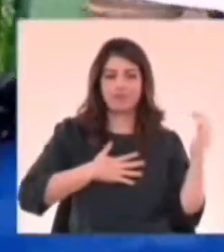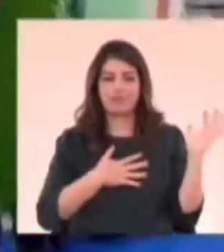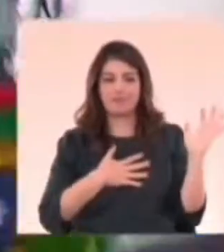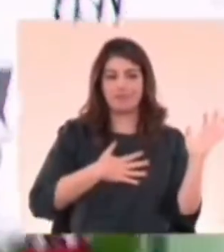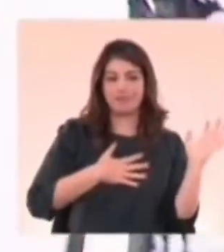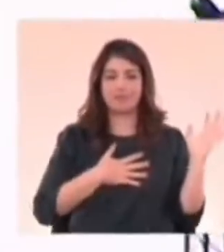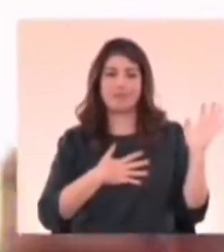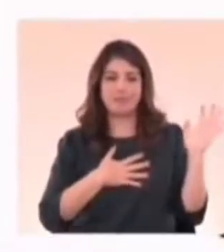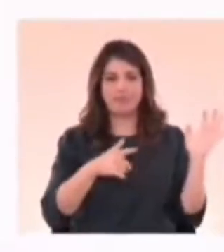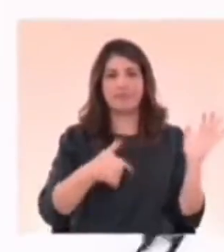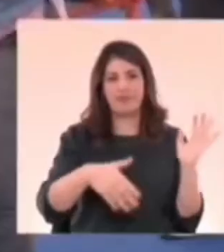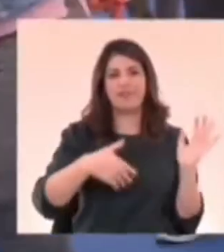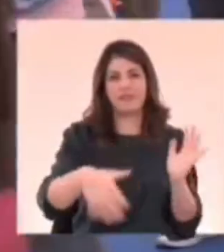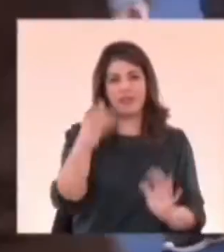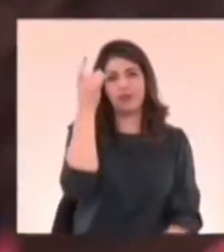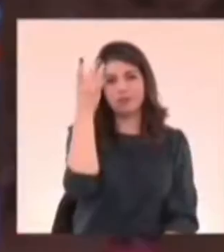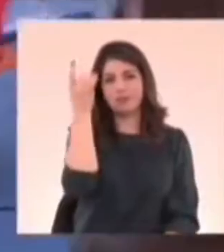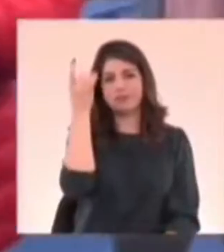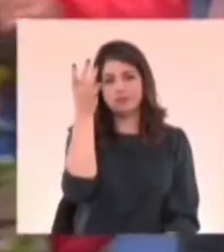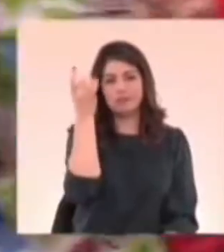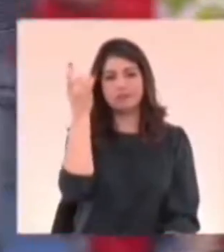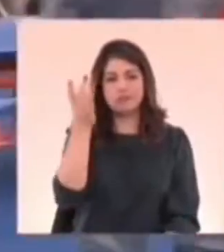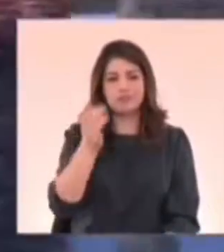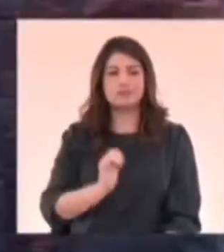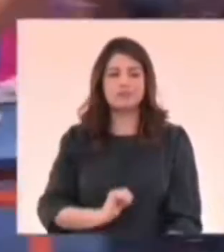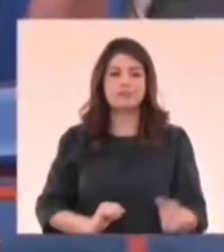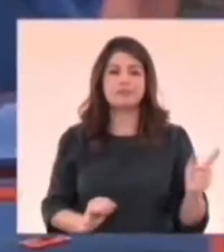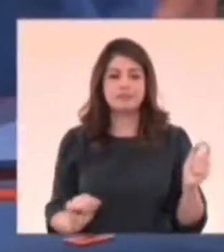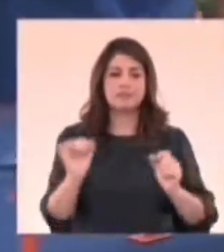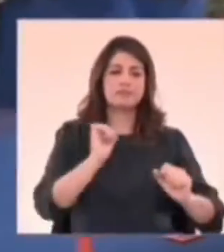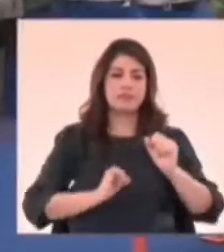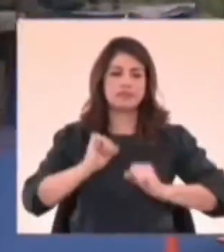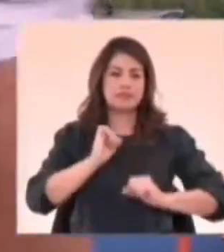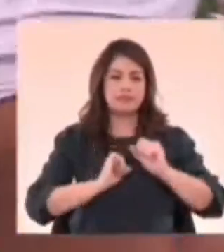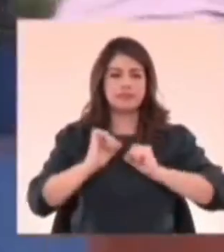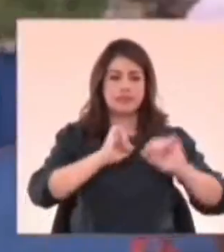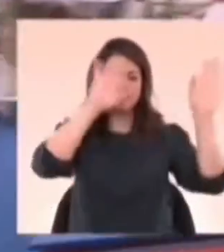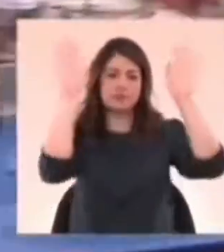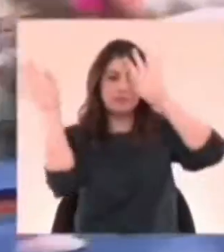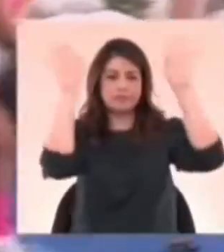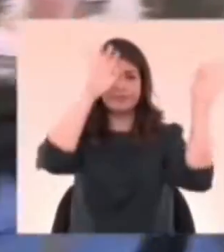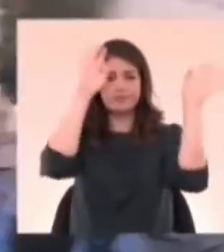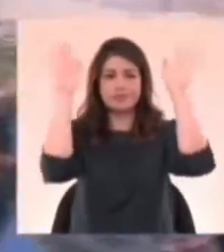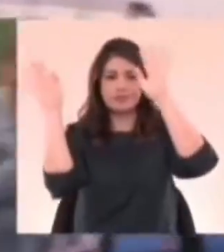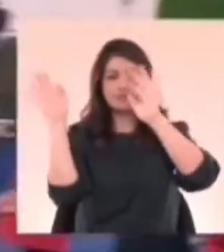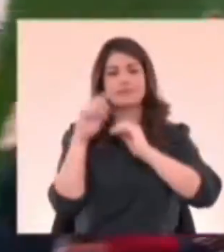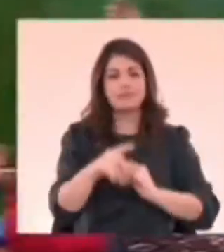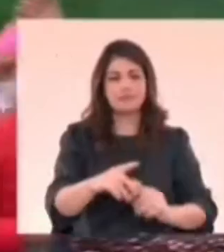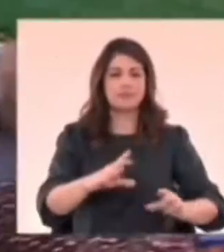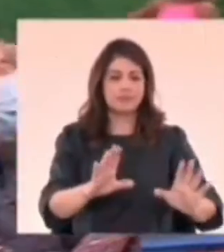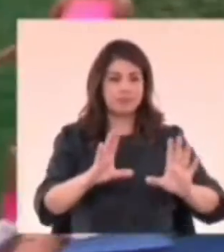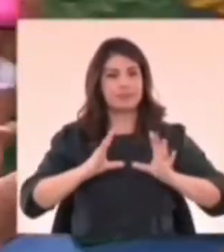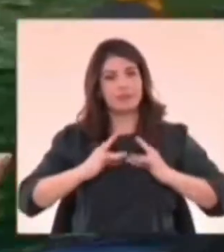vai sorrir da balança cuidados no ar encostar encosta